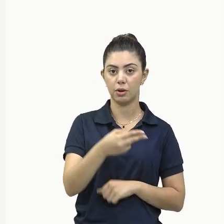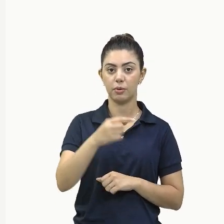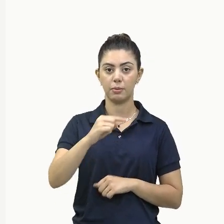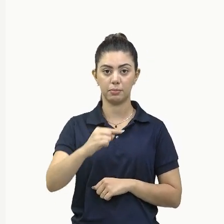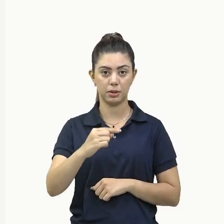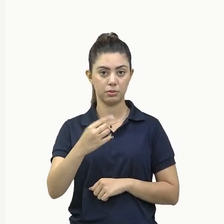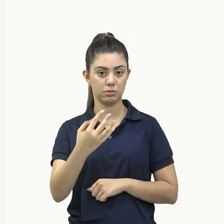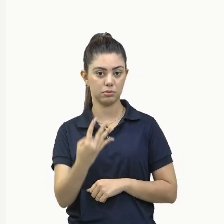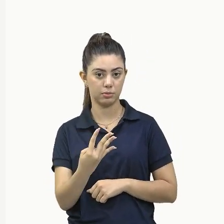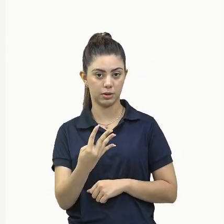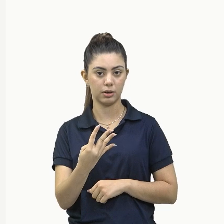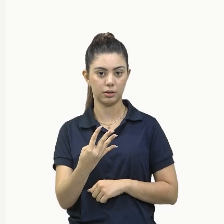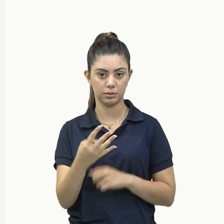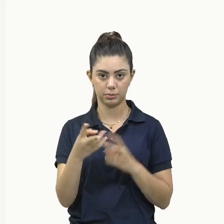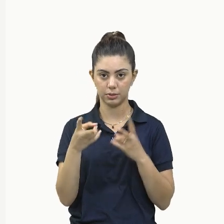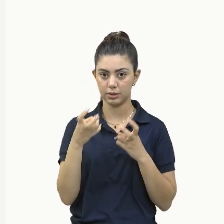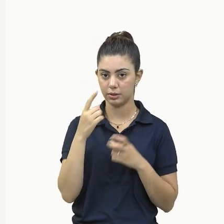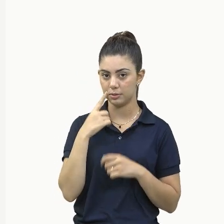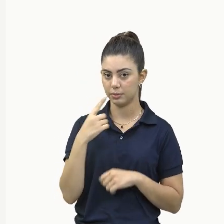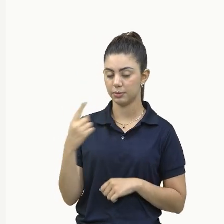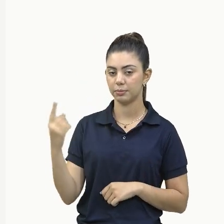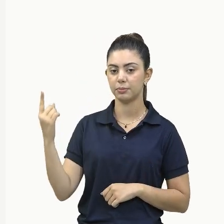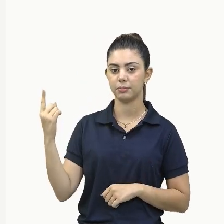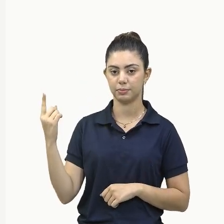4, aqui, ó.